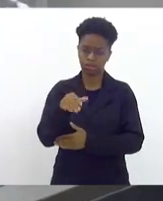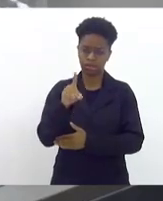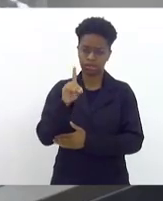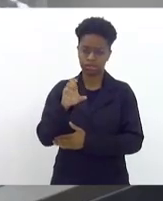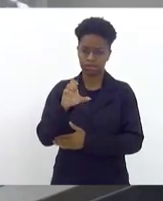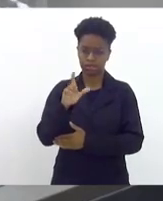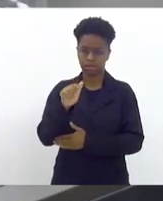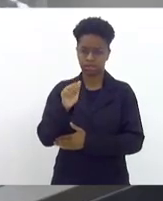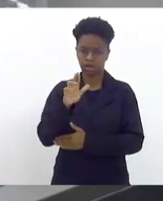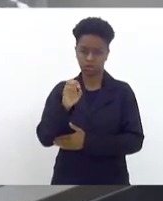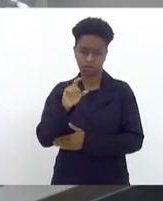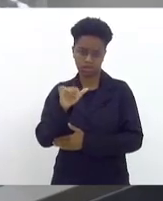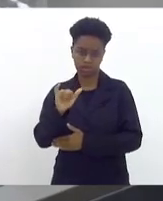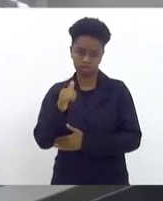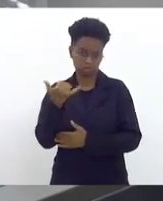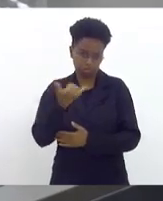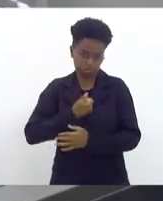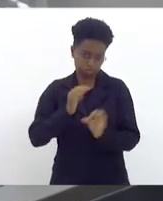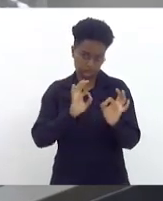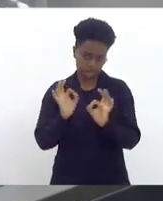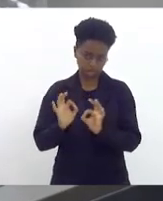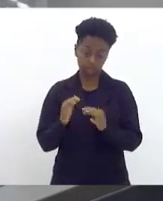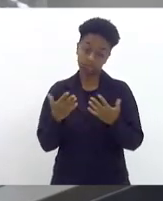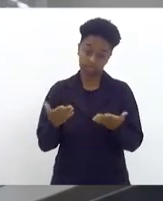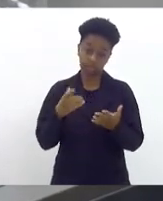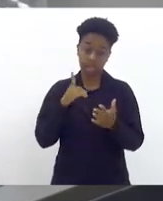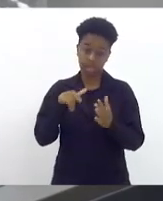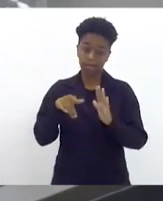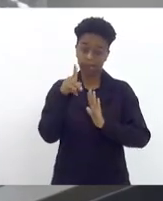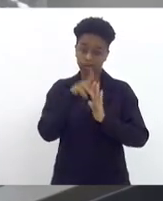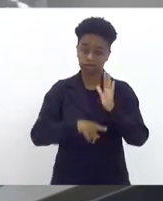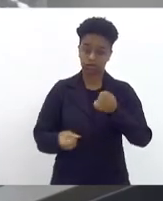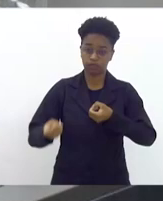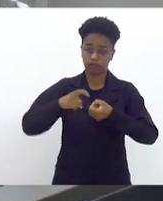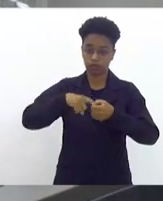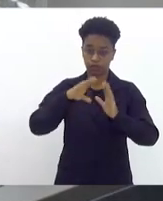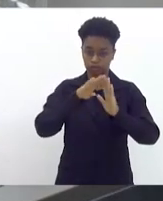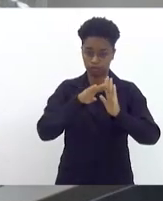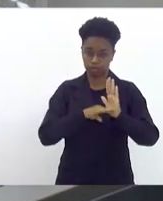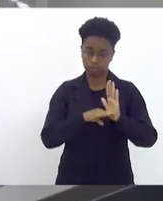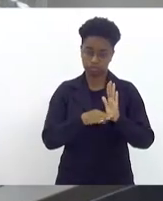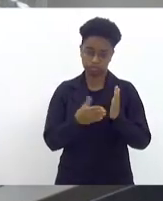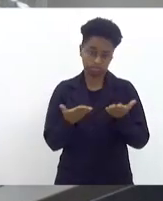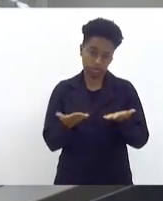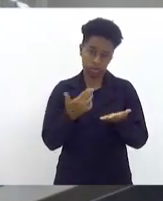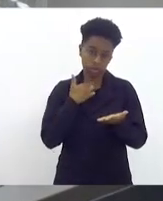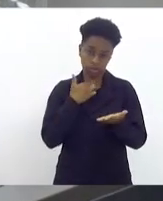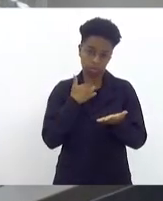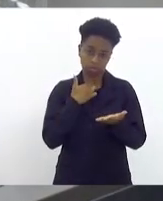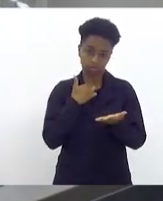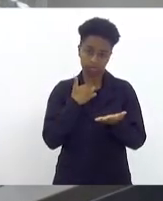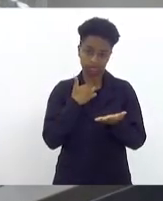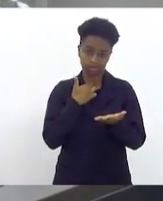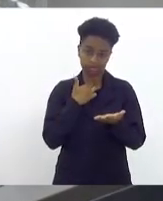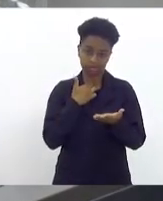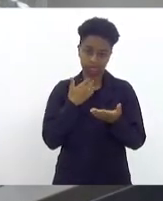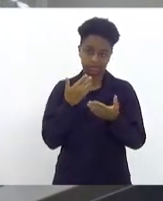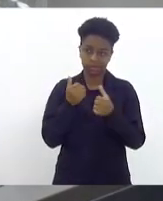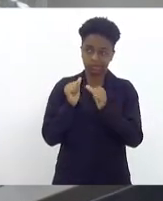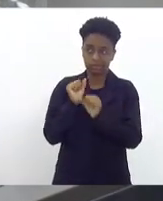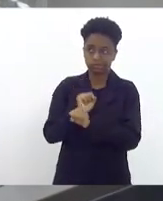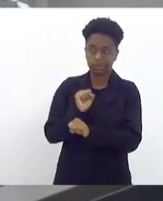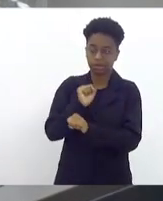ele não falou nada objetivamente e a gente como é projeto de retorno não pode ficar senão essa pauta não vai